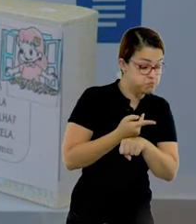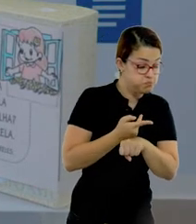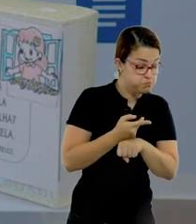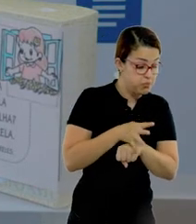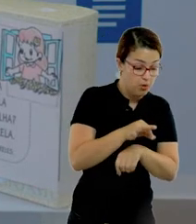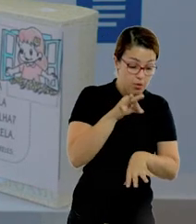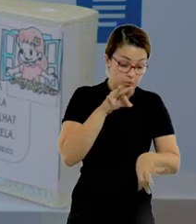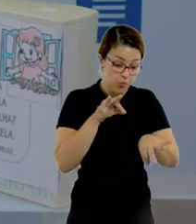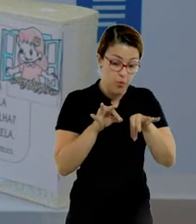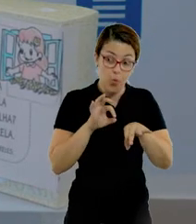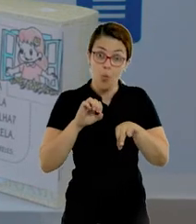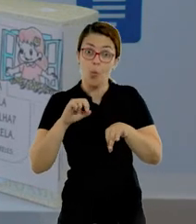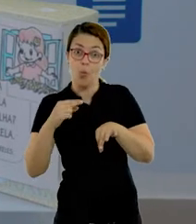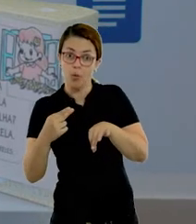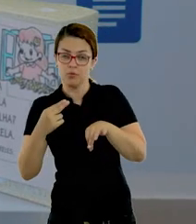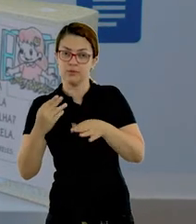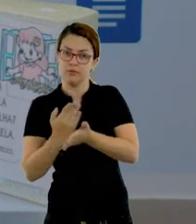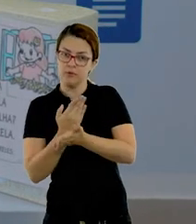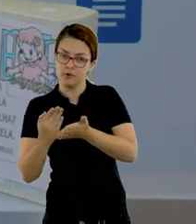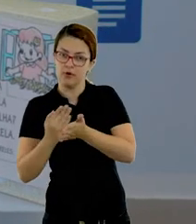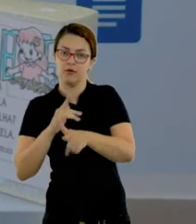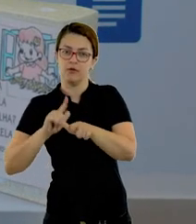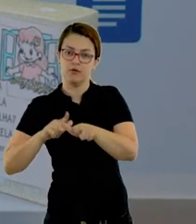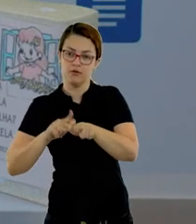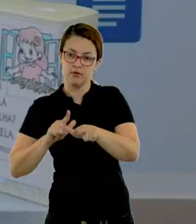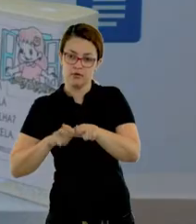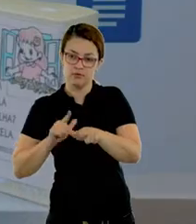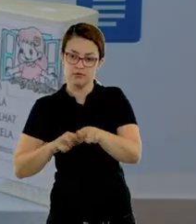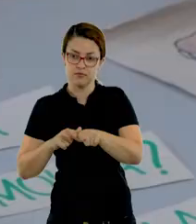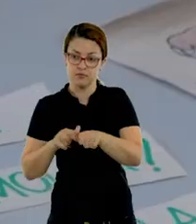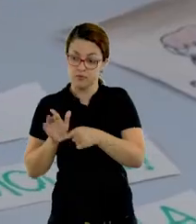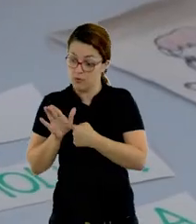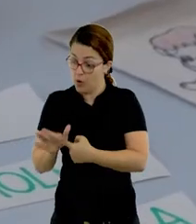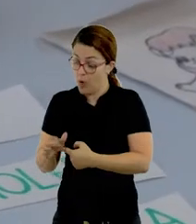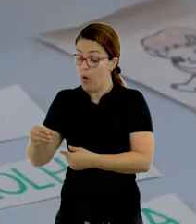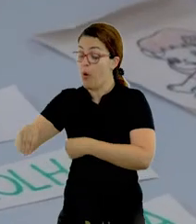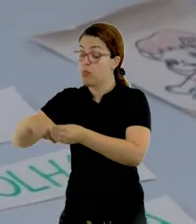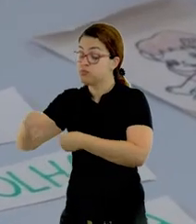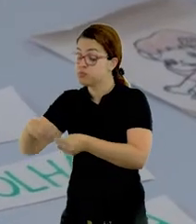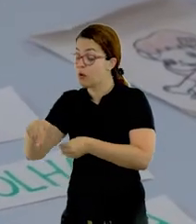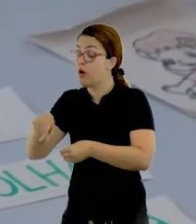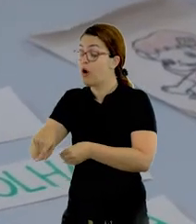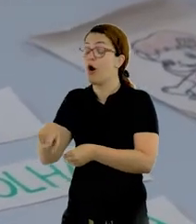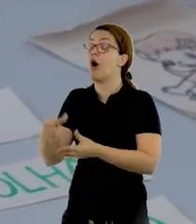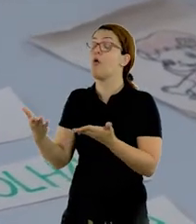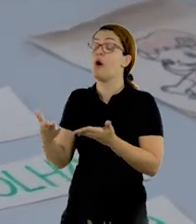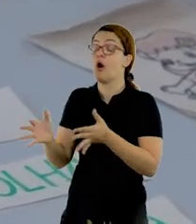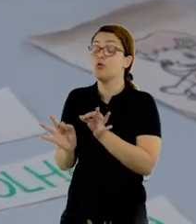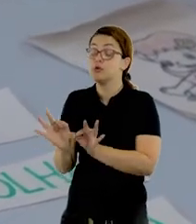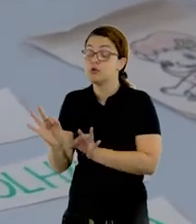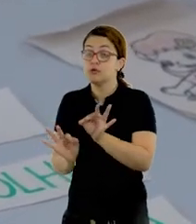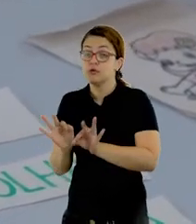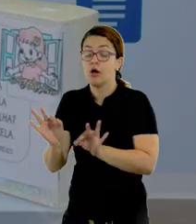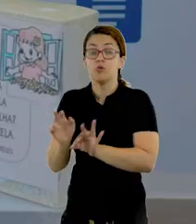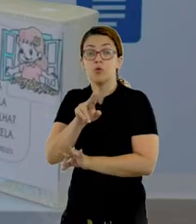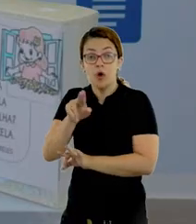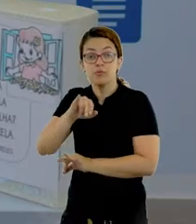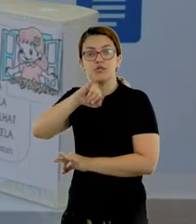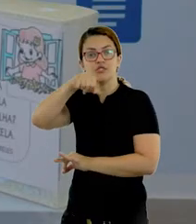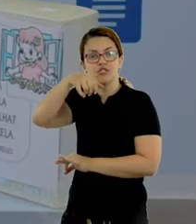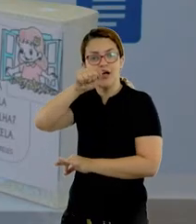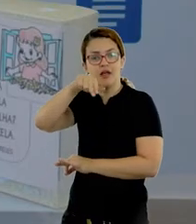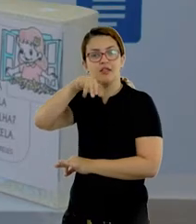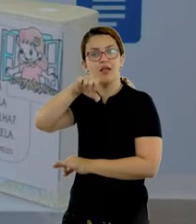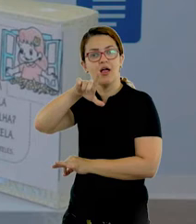ou você já deixa separadas as letrinhas. Aí você vai colocar as letrinhas para ela, ela vai escrever janela aqui, colocando as letrinhas